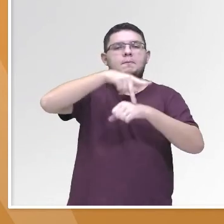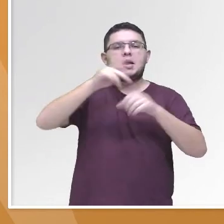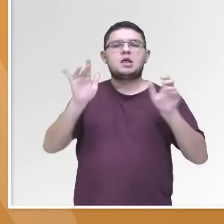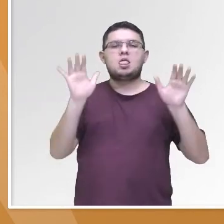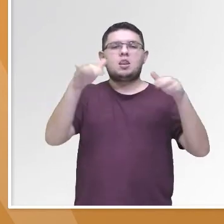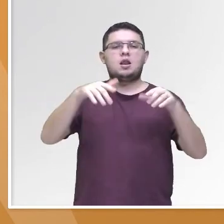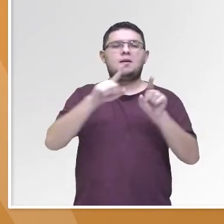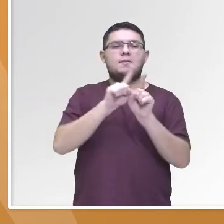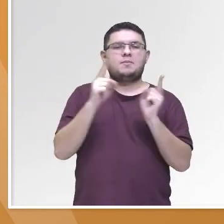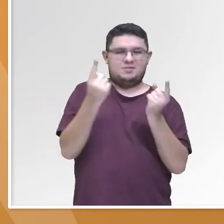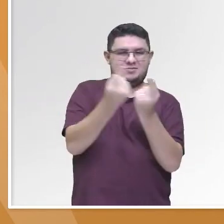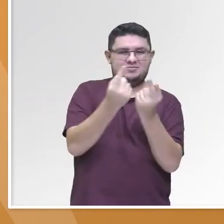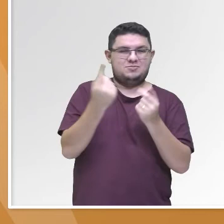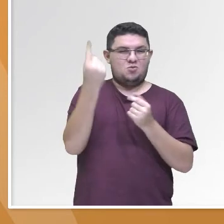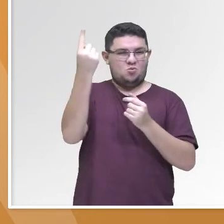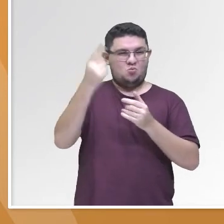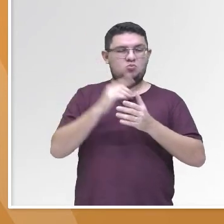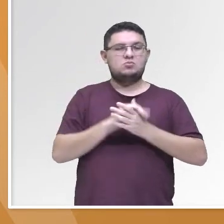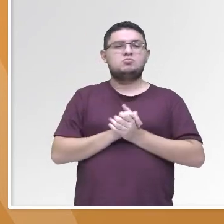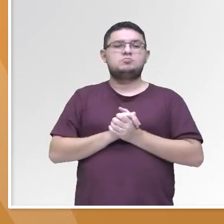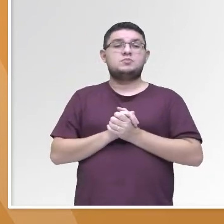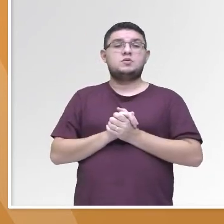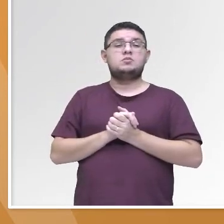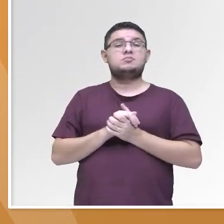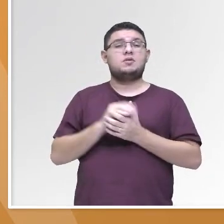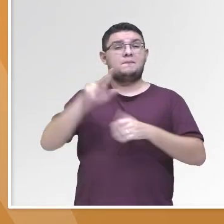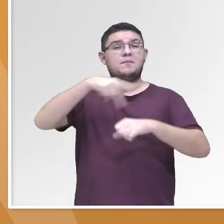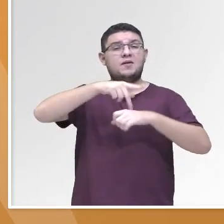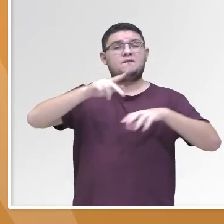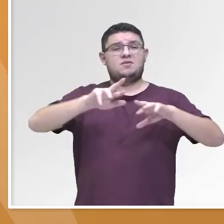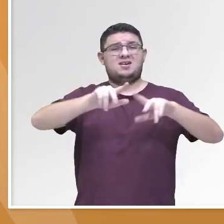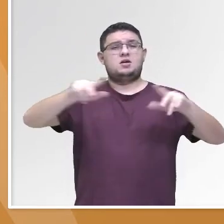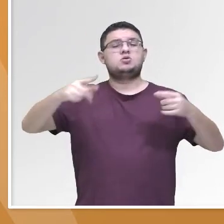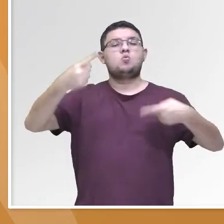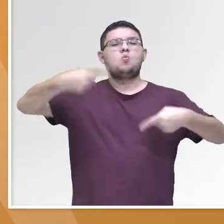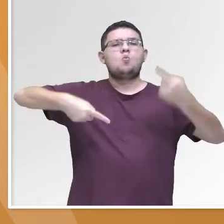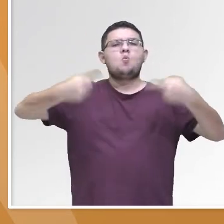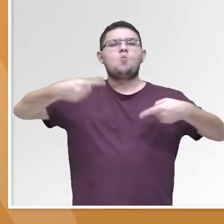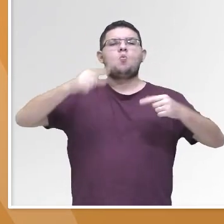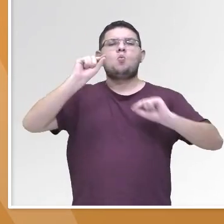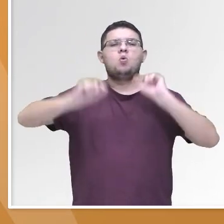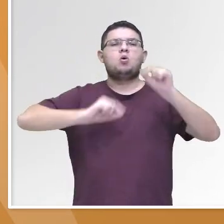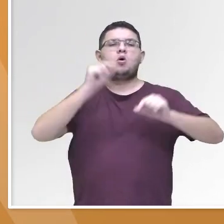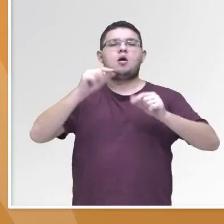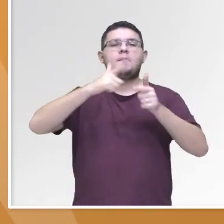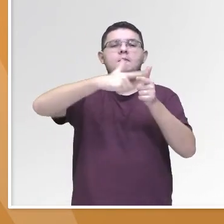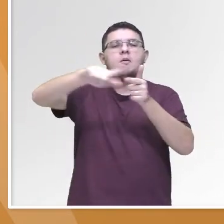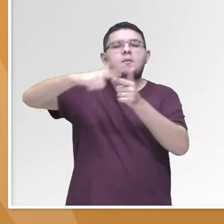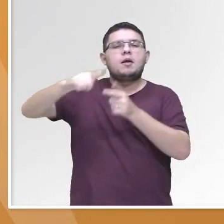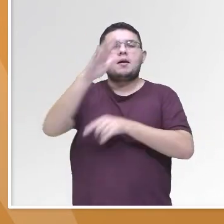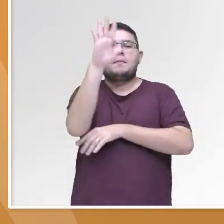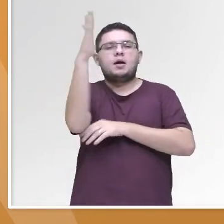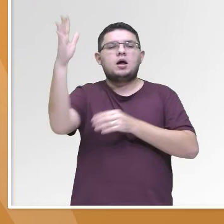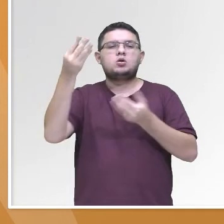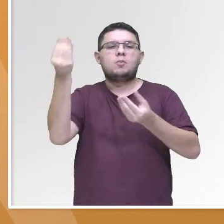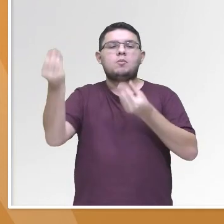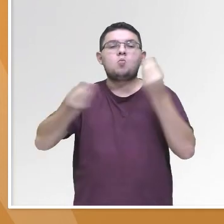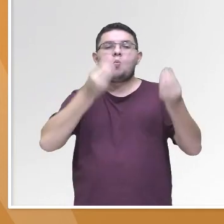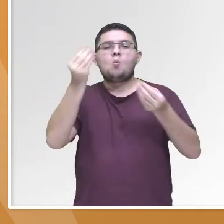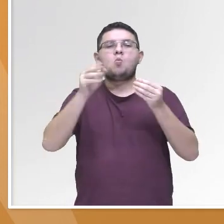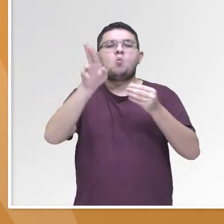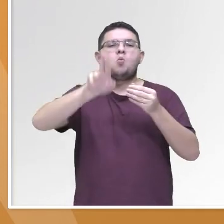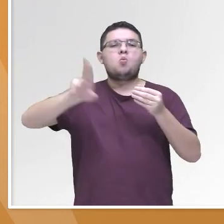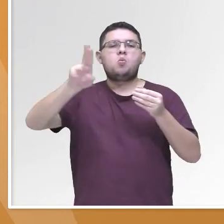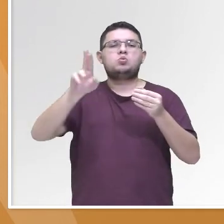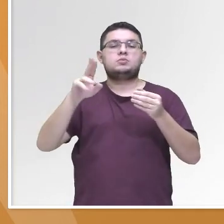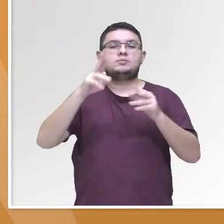eles discutem todas essas questões ambientais, a questão da utilização dos recursos da natureza, como é que deve ser feito, como é que vai